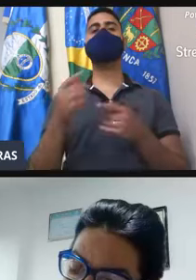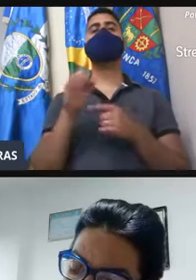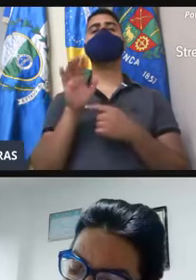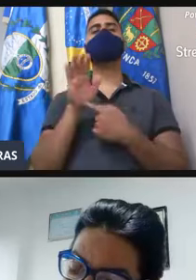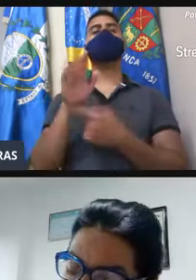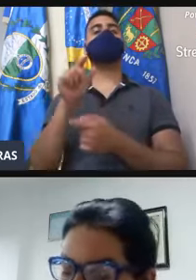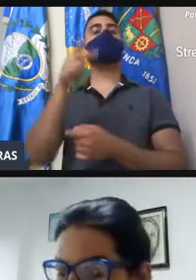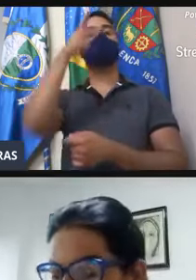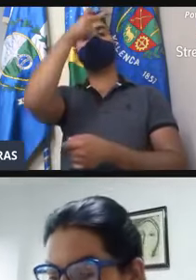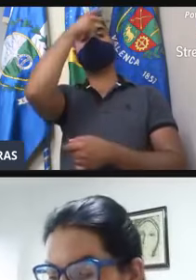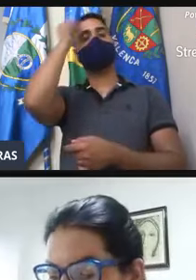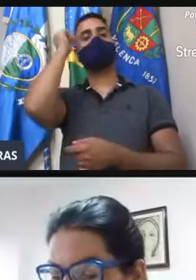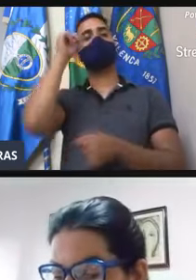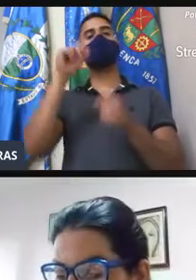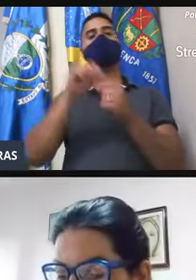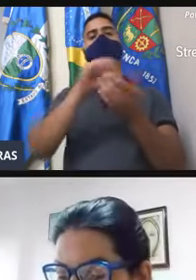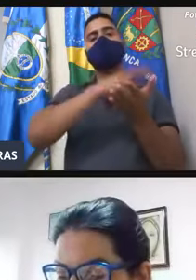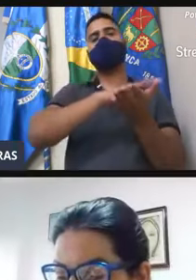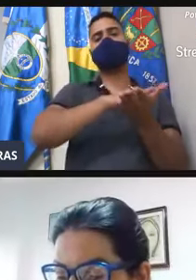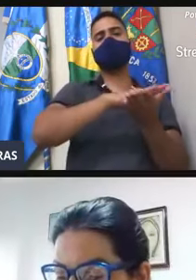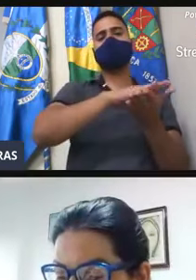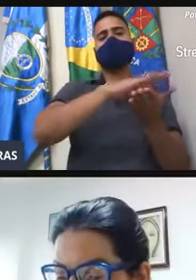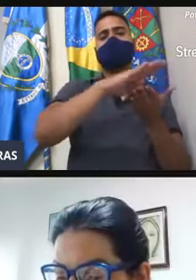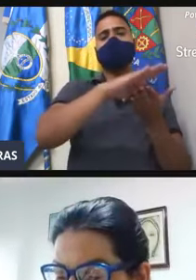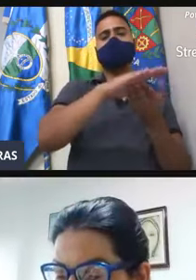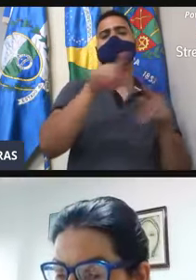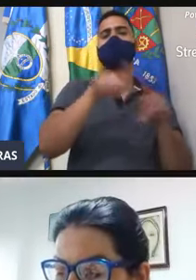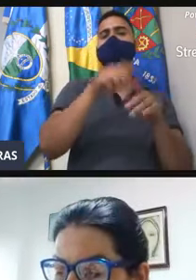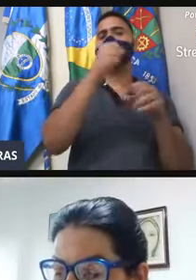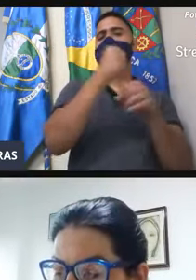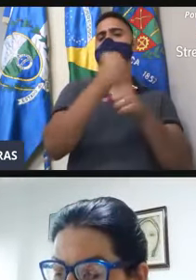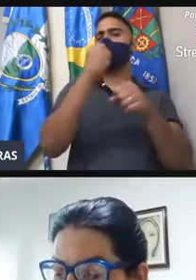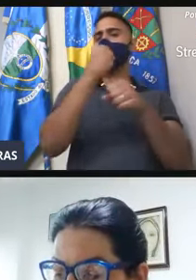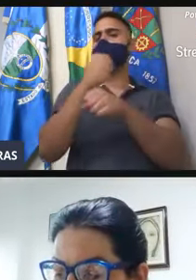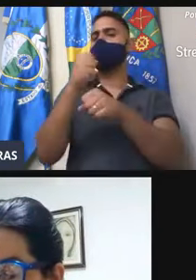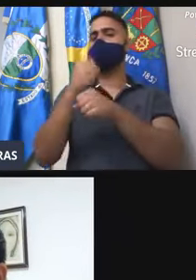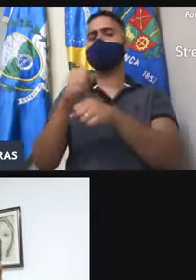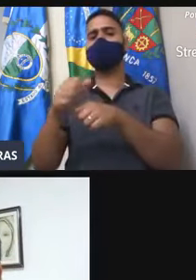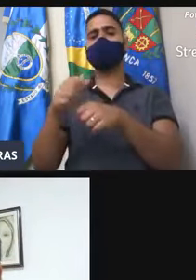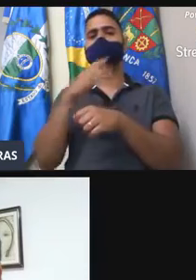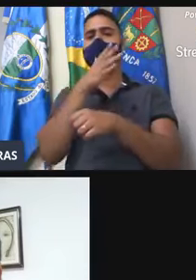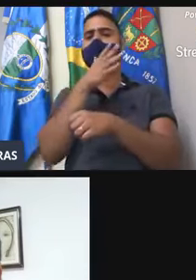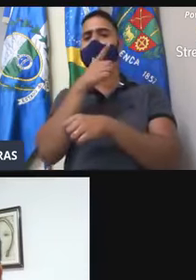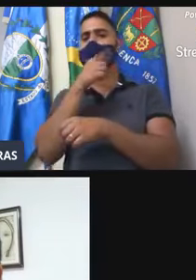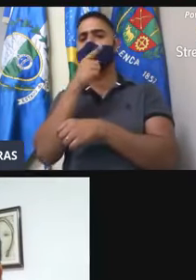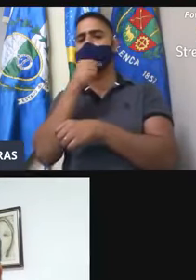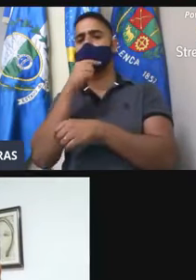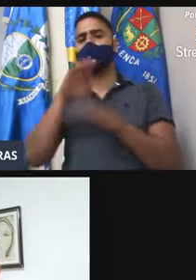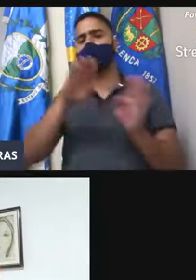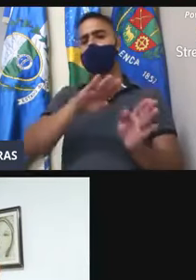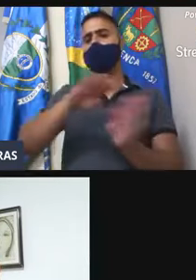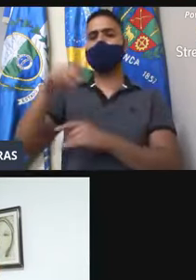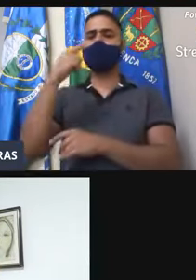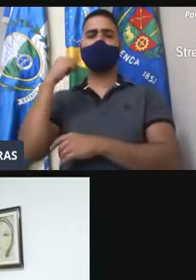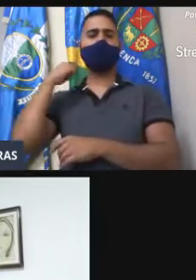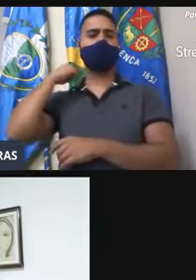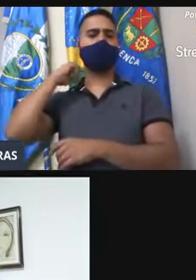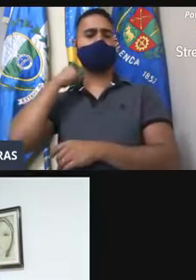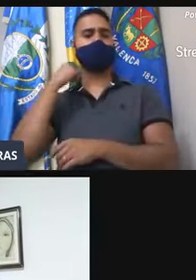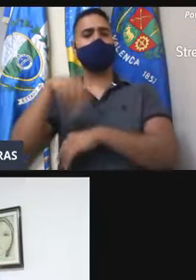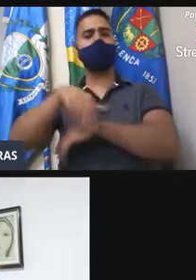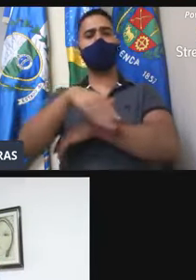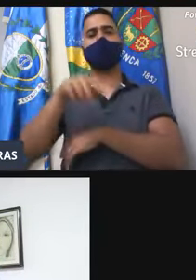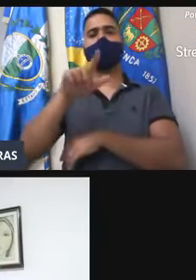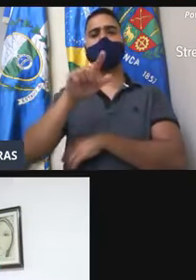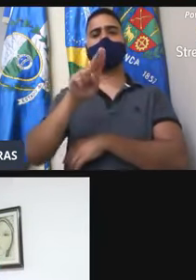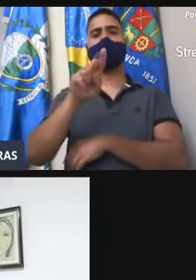ao prefeito que proceda à pavimentação, construção de calçadas, drenagem pluvial e retirada de entulho na rua Luiz